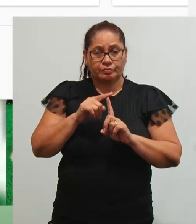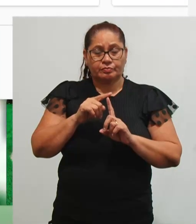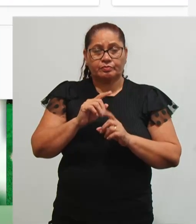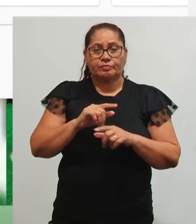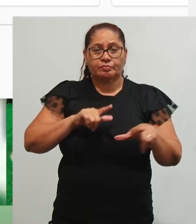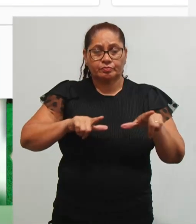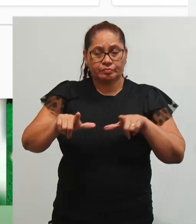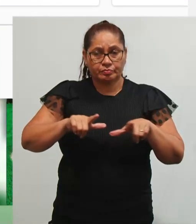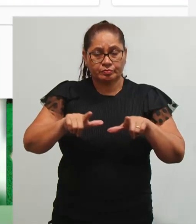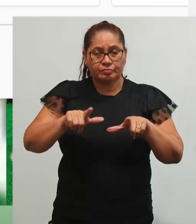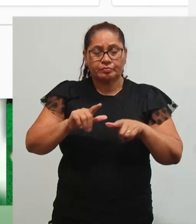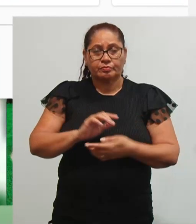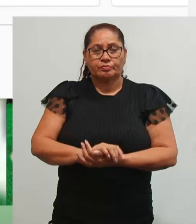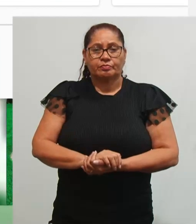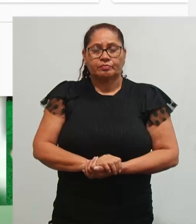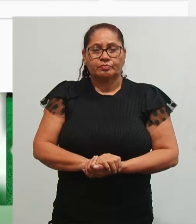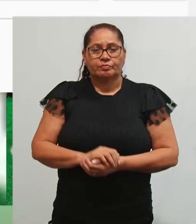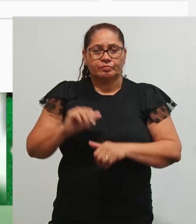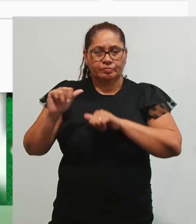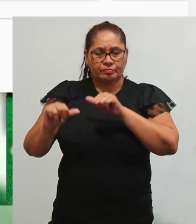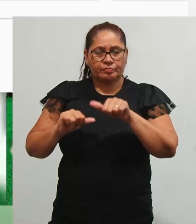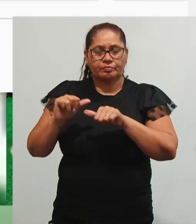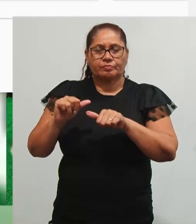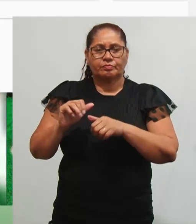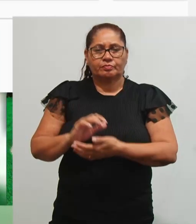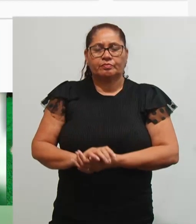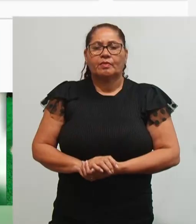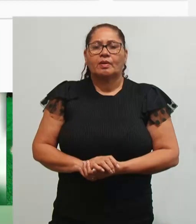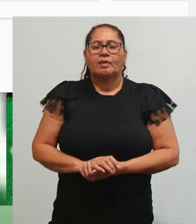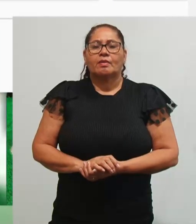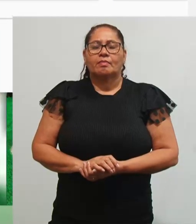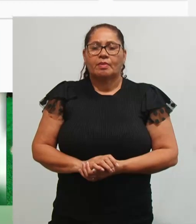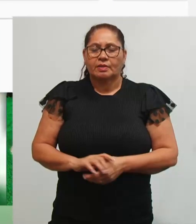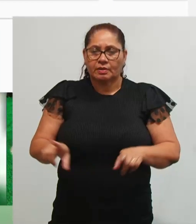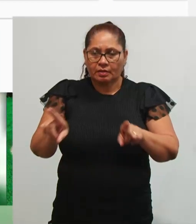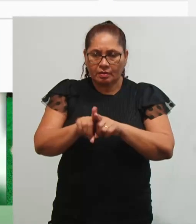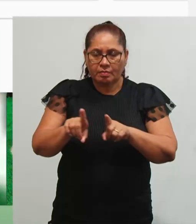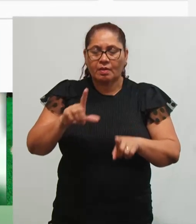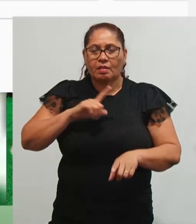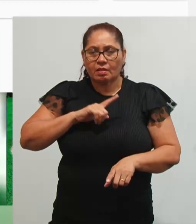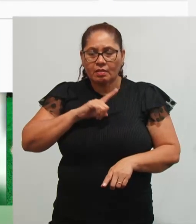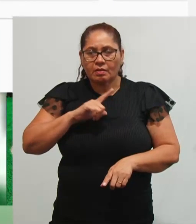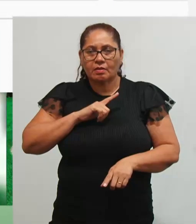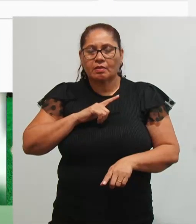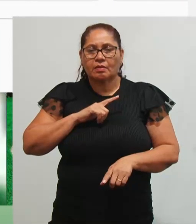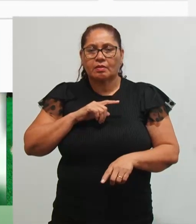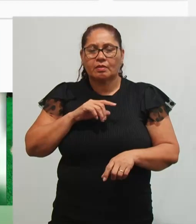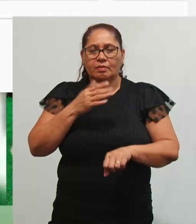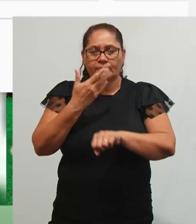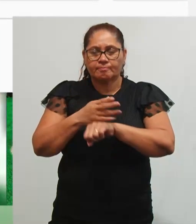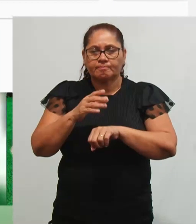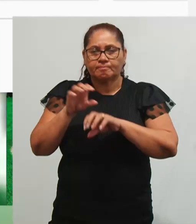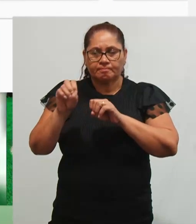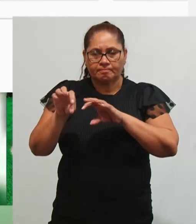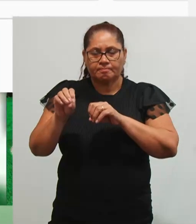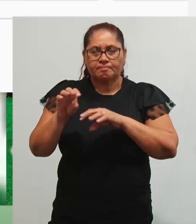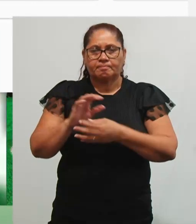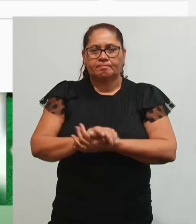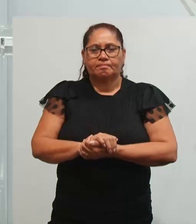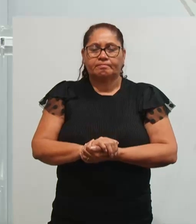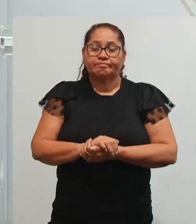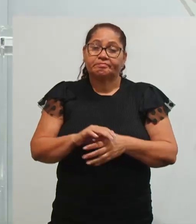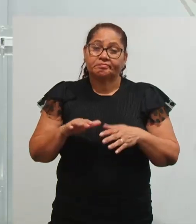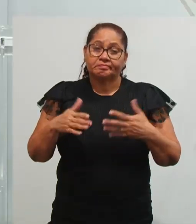obras que não têm o nome avaliação em seu título, mas tratam de avaliação como a prática educativa do Anthony Zabala.